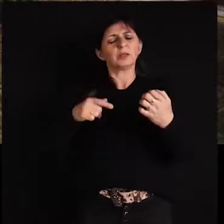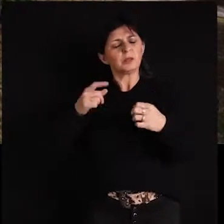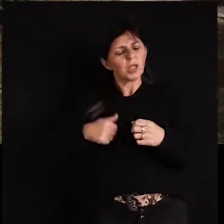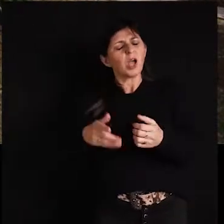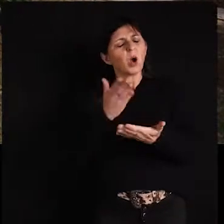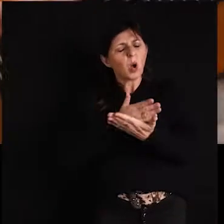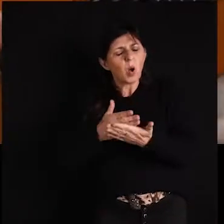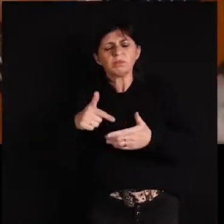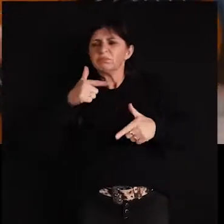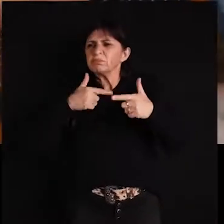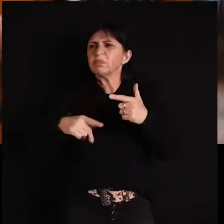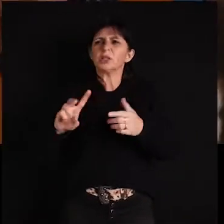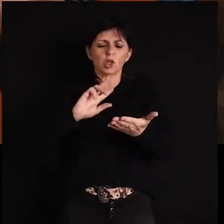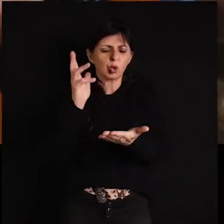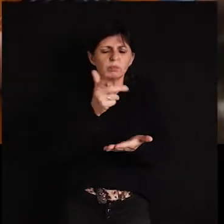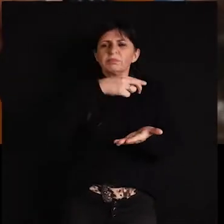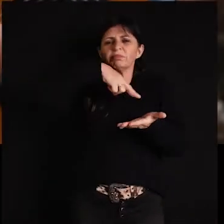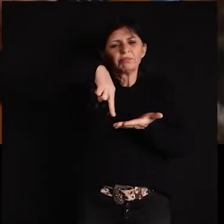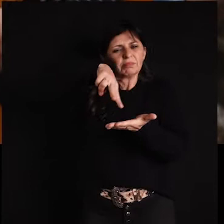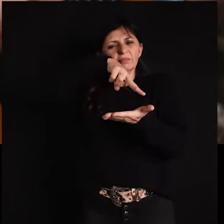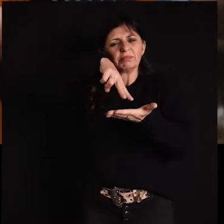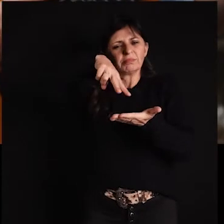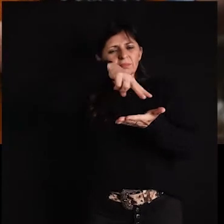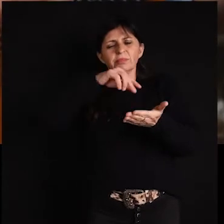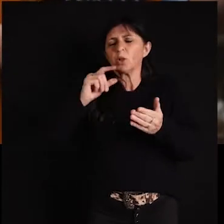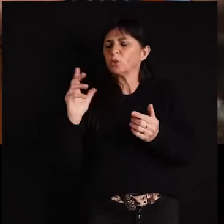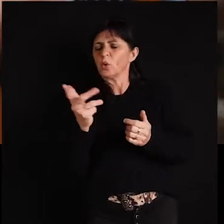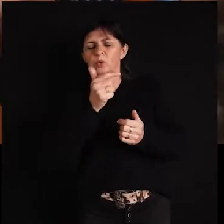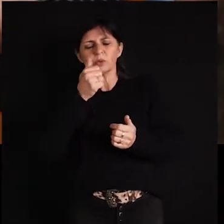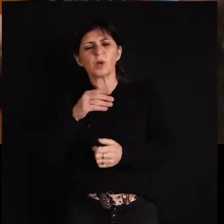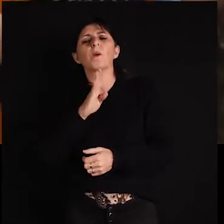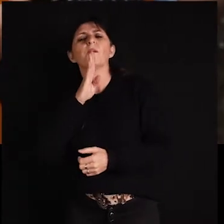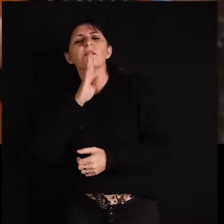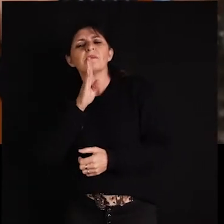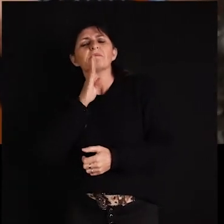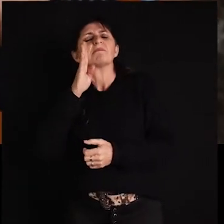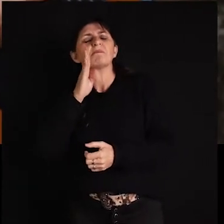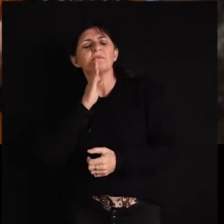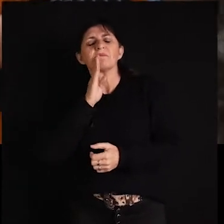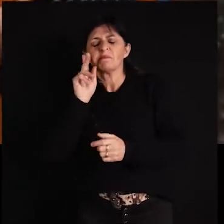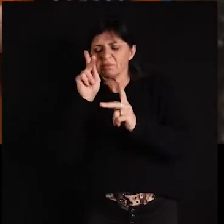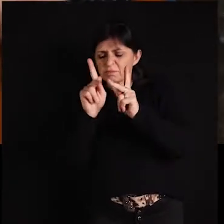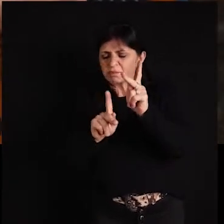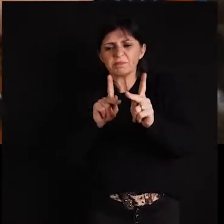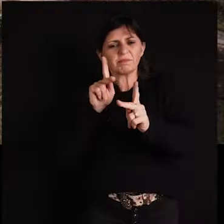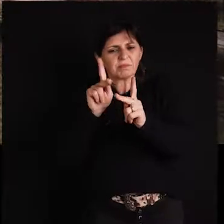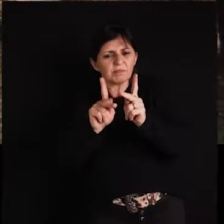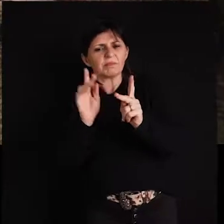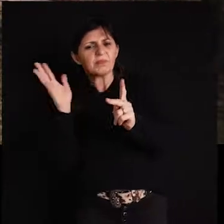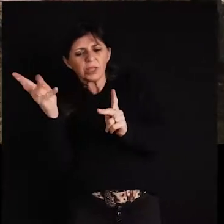Chucra bailanta de fundo de campo, o fole e o tranco